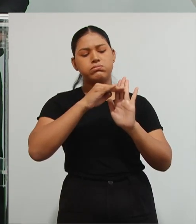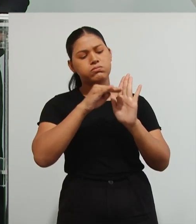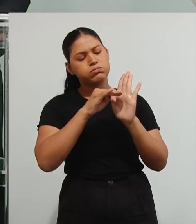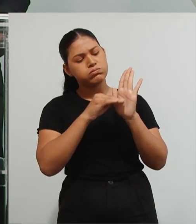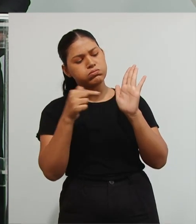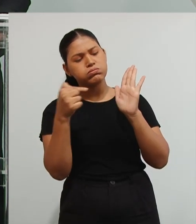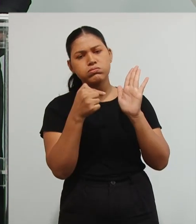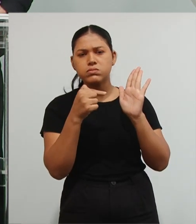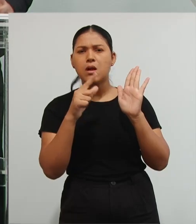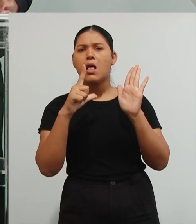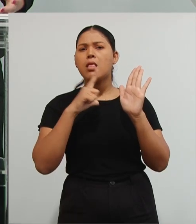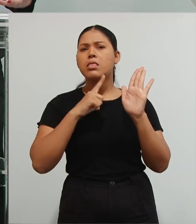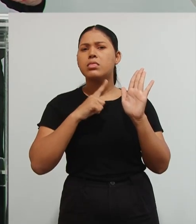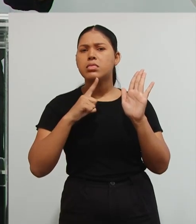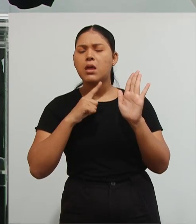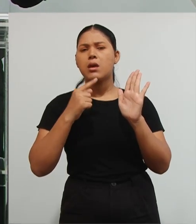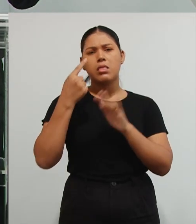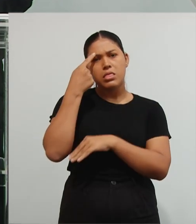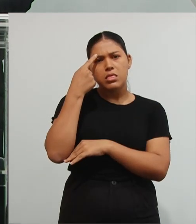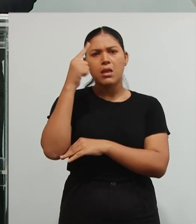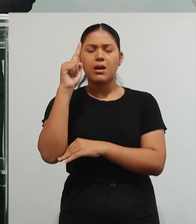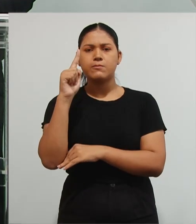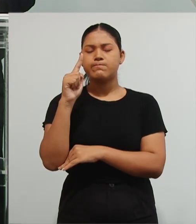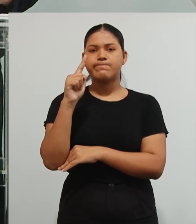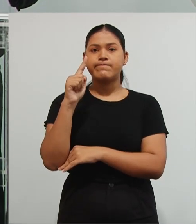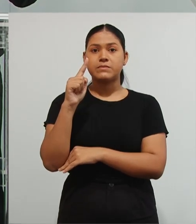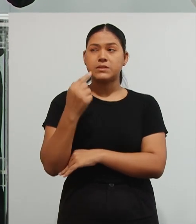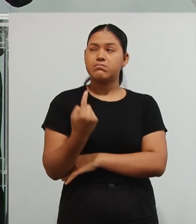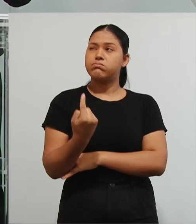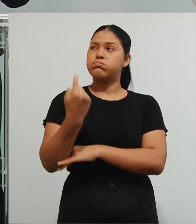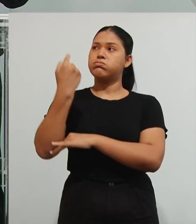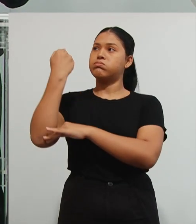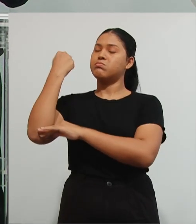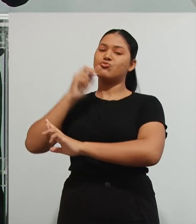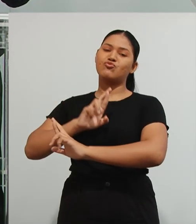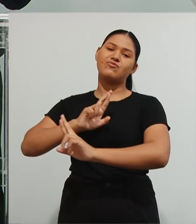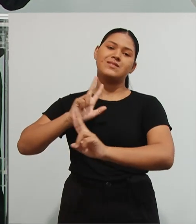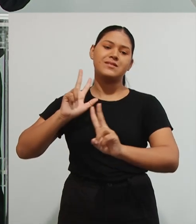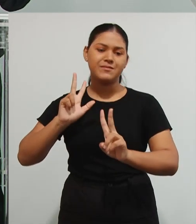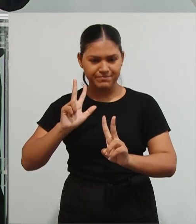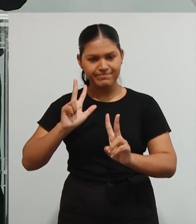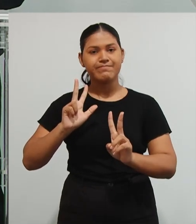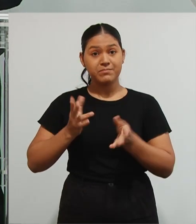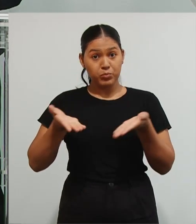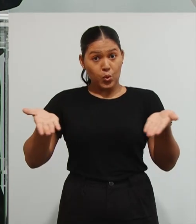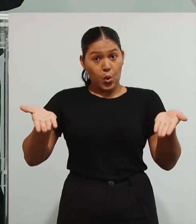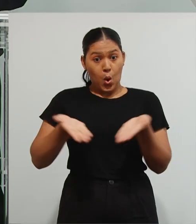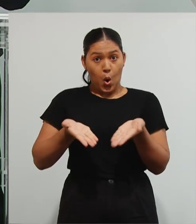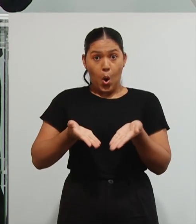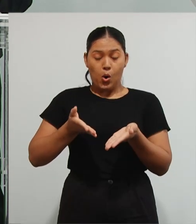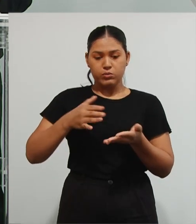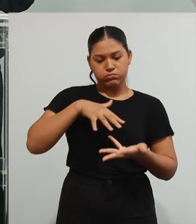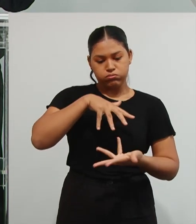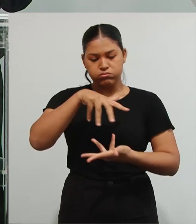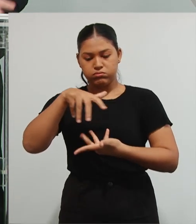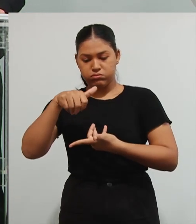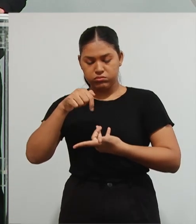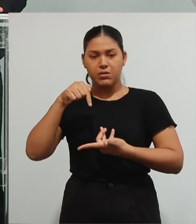produtos industrializados, os países ali do leste asiático produzindo muito do que a gente consome. A gente vê